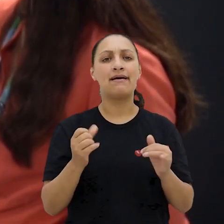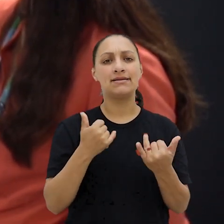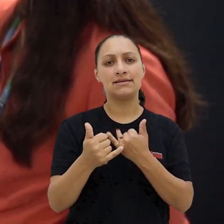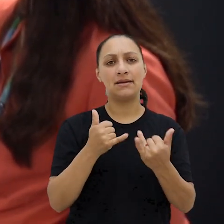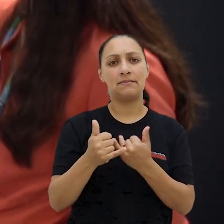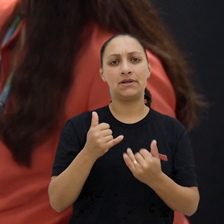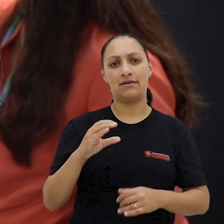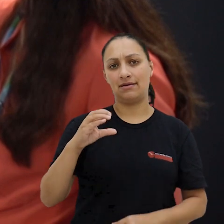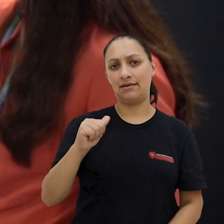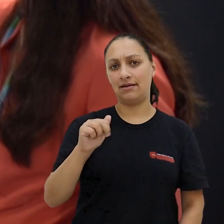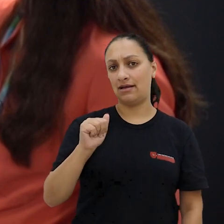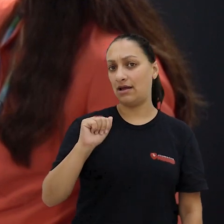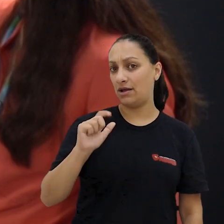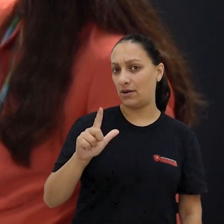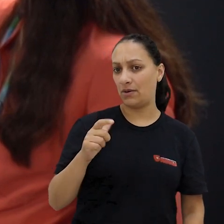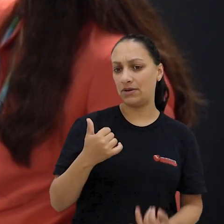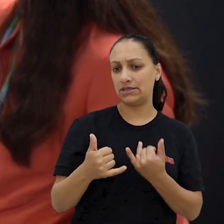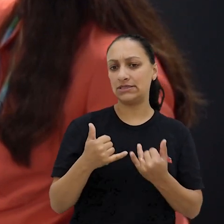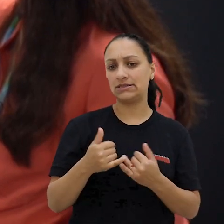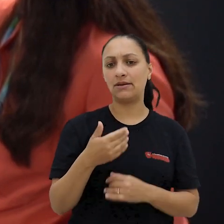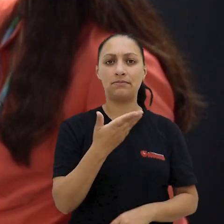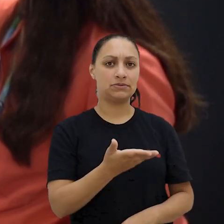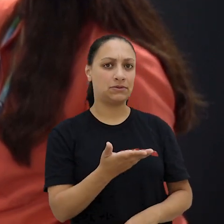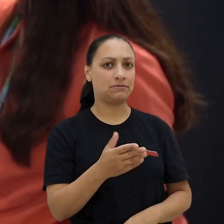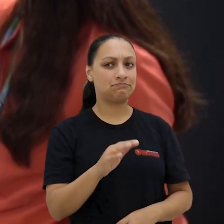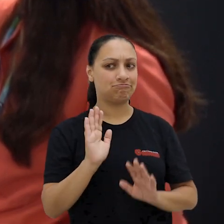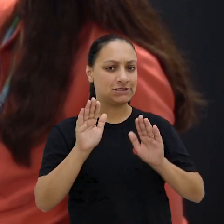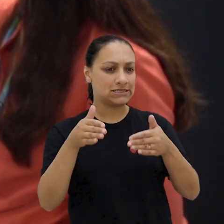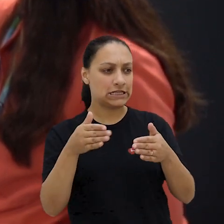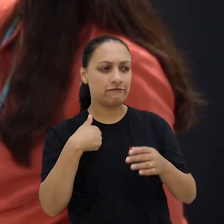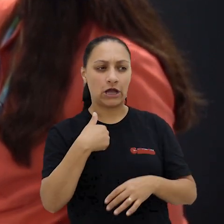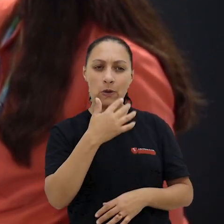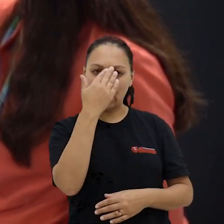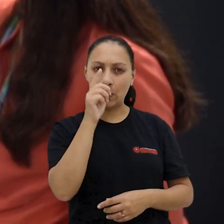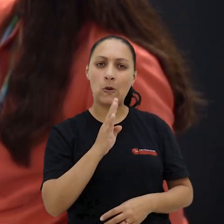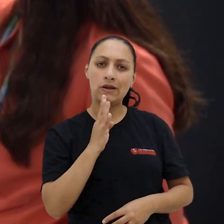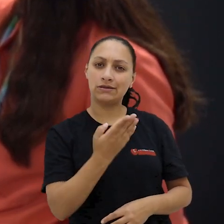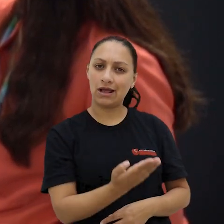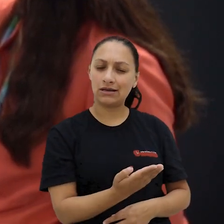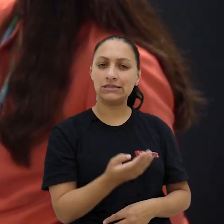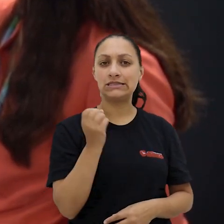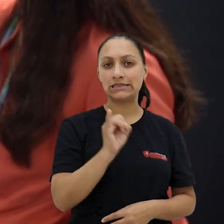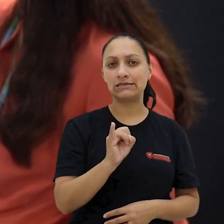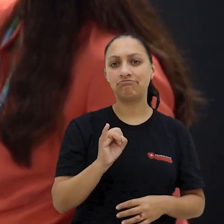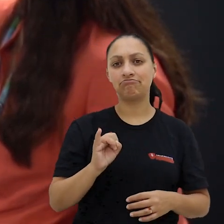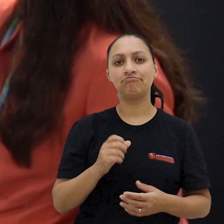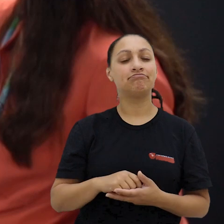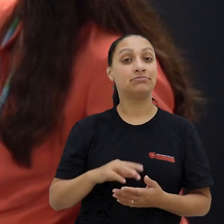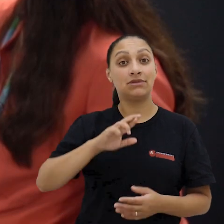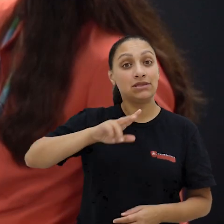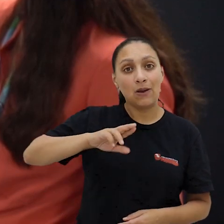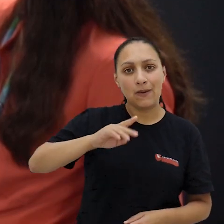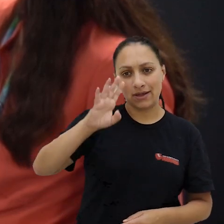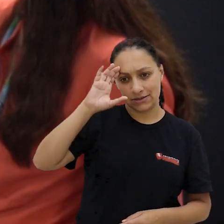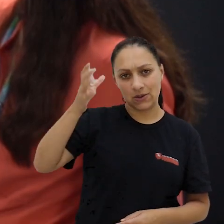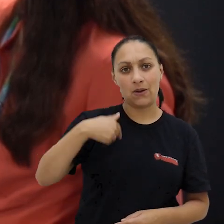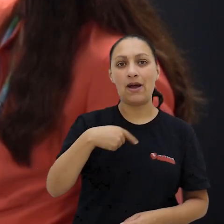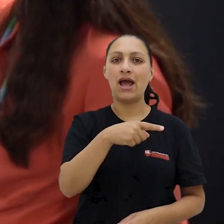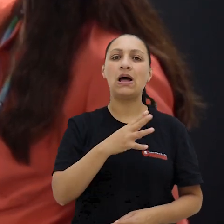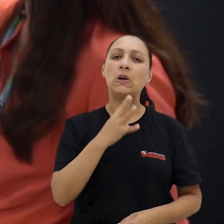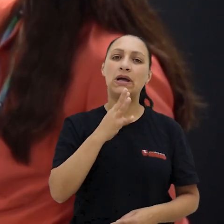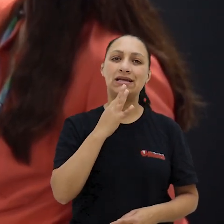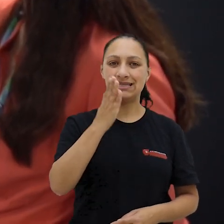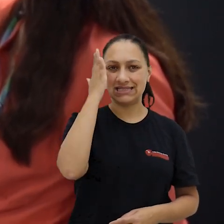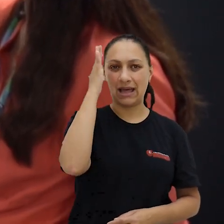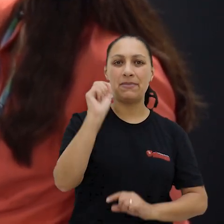a Carol, se eu entendi que eu conheci a Manu precisa de uma coisa muito específica, apresentei a Carol. Se porventura a Carol não é a solução, ela sabe quem